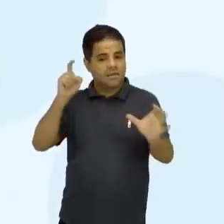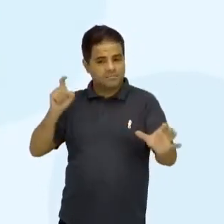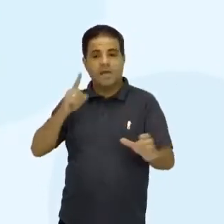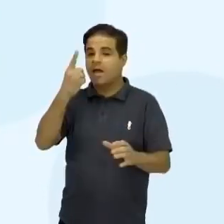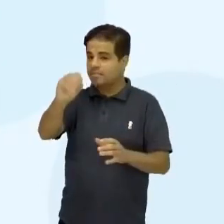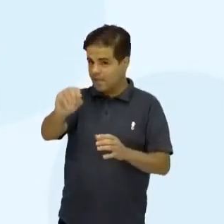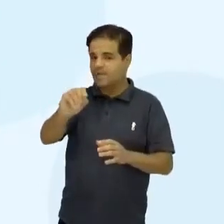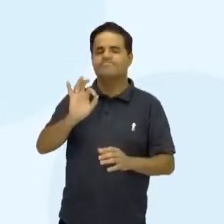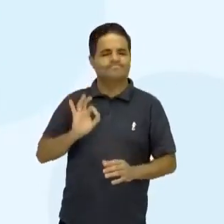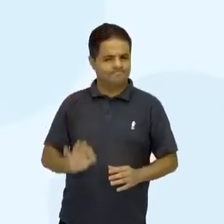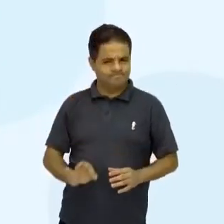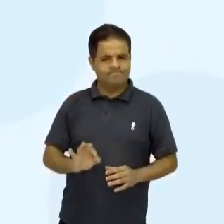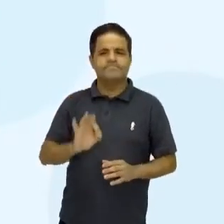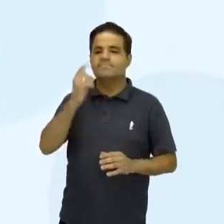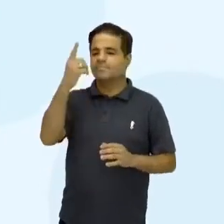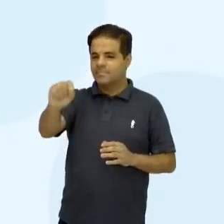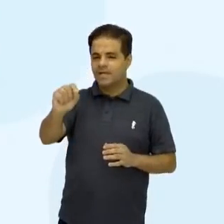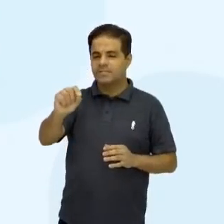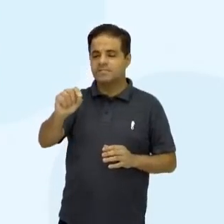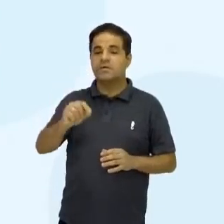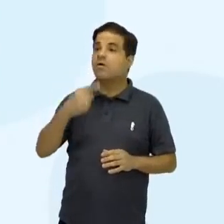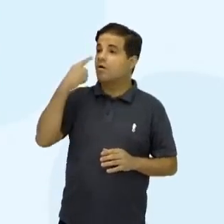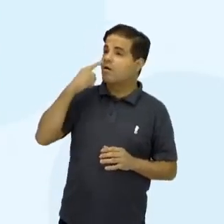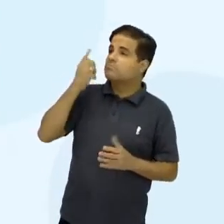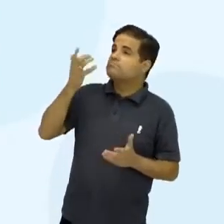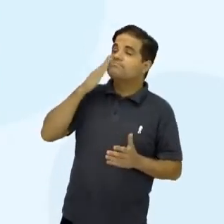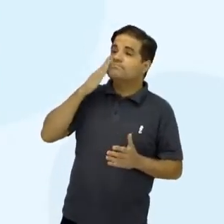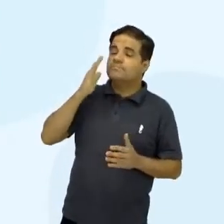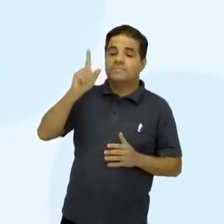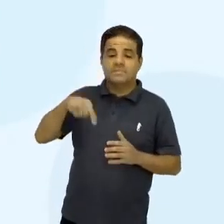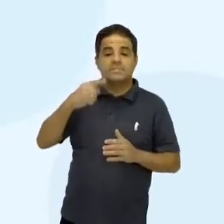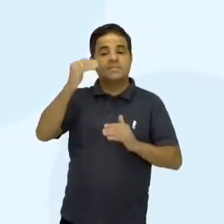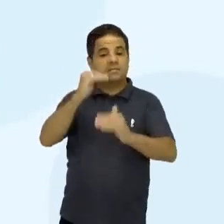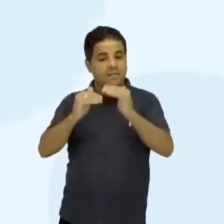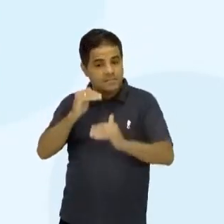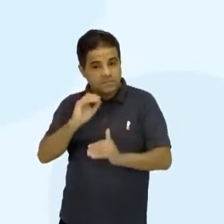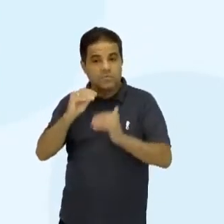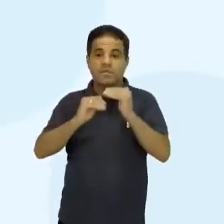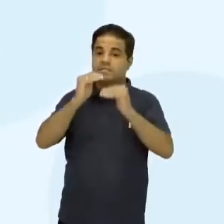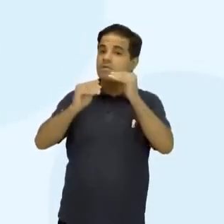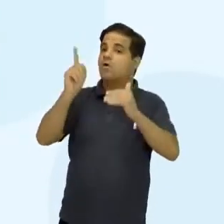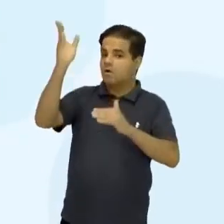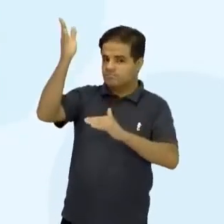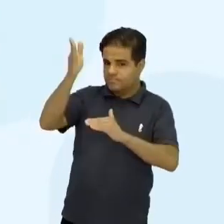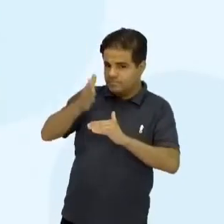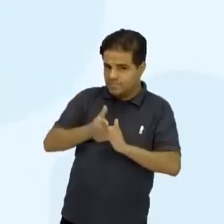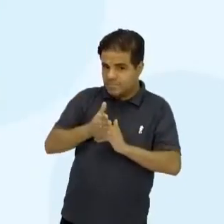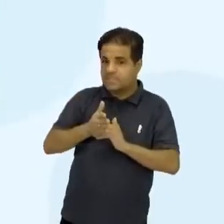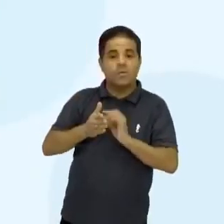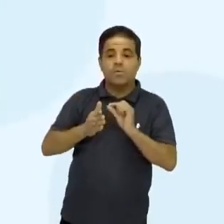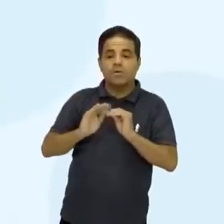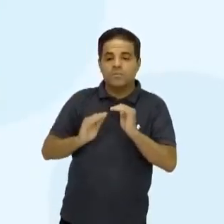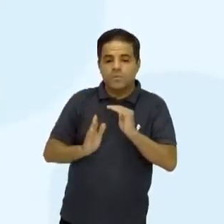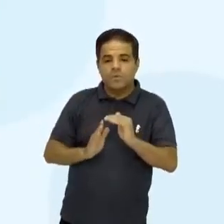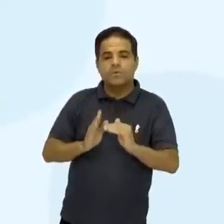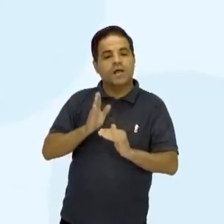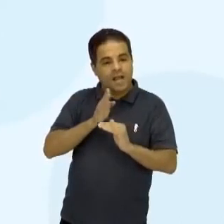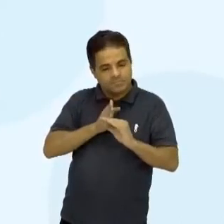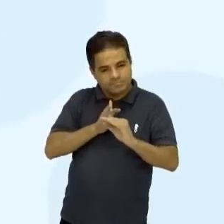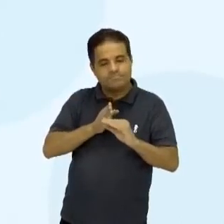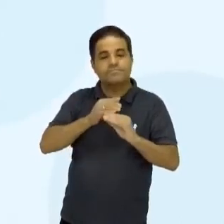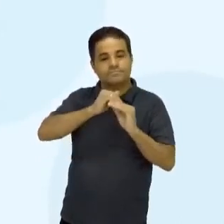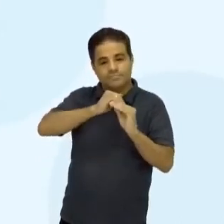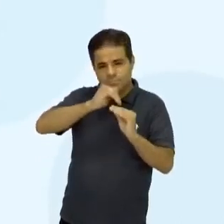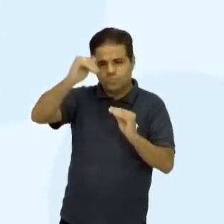o 10. É 10. Olha, eu quero saber se ela é crescente ou decrescente. Olha, essa reta agora está subindo. Como o nosso A é o 15,